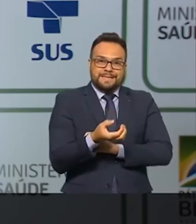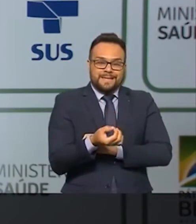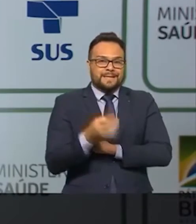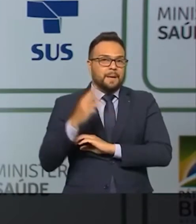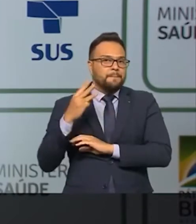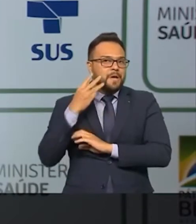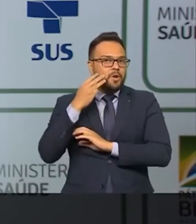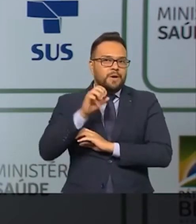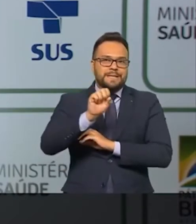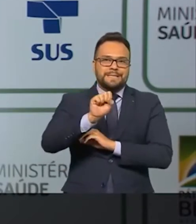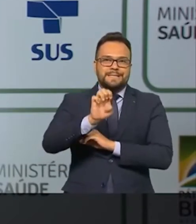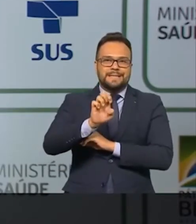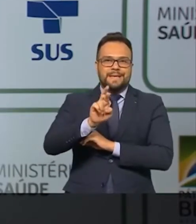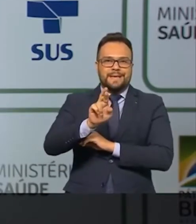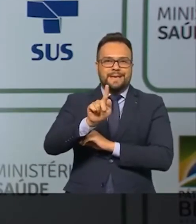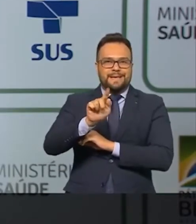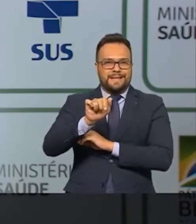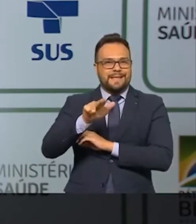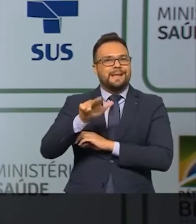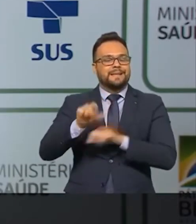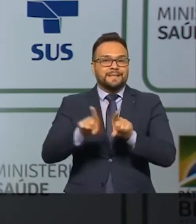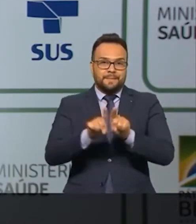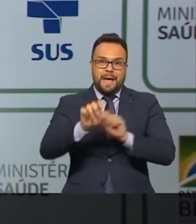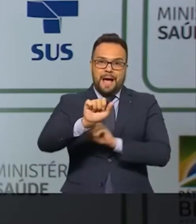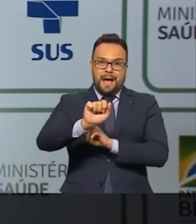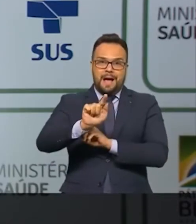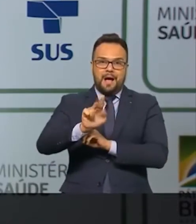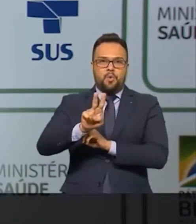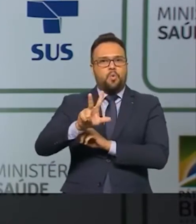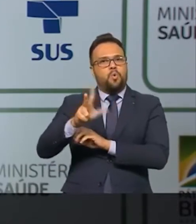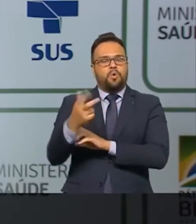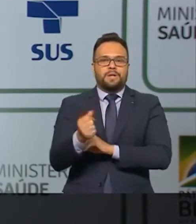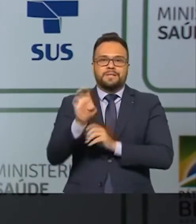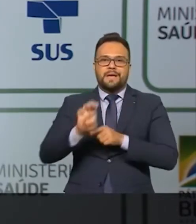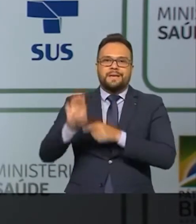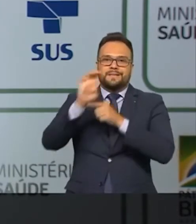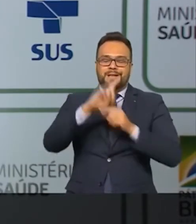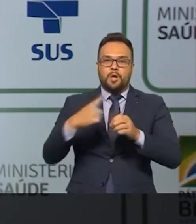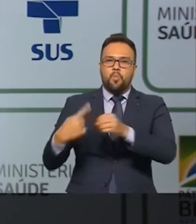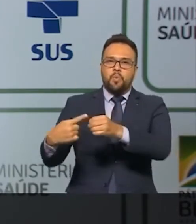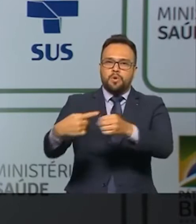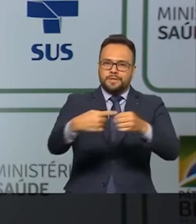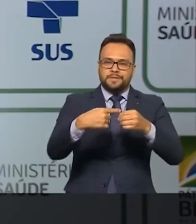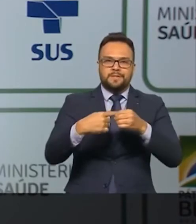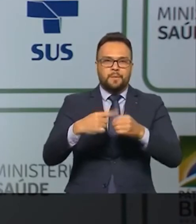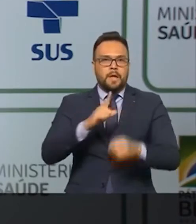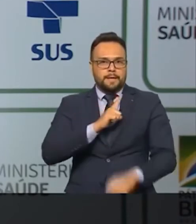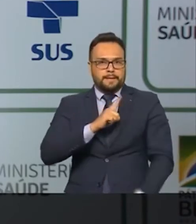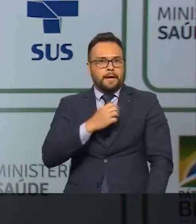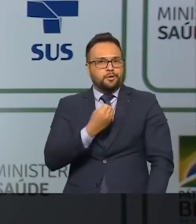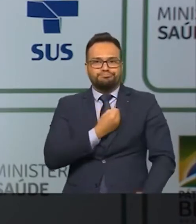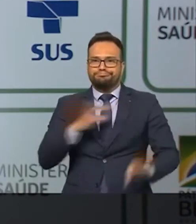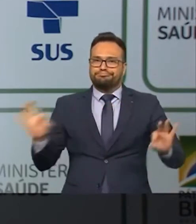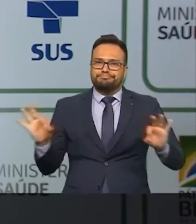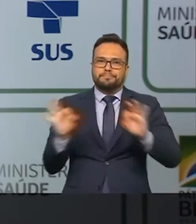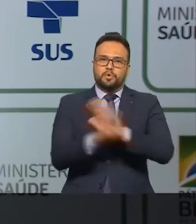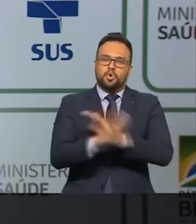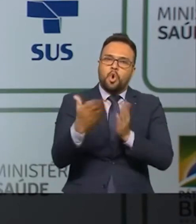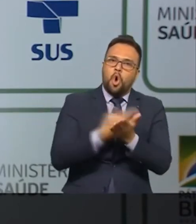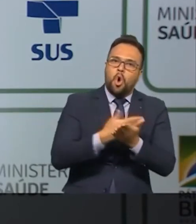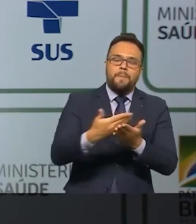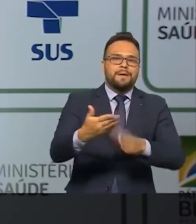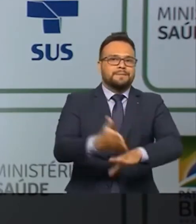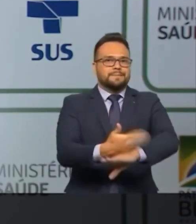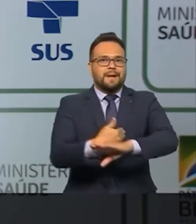milhões de seringas e agulhas nos estados e municípios, ou seja, um número suficiente para iniciar a vacinação da